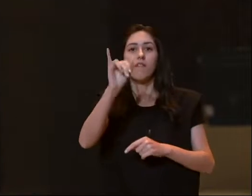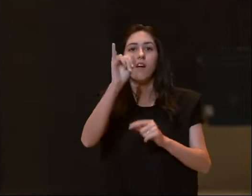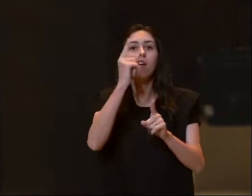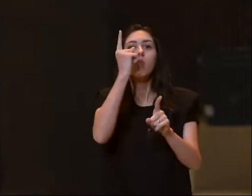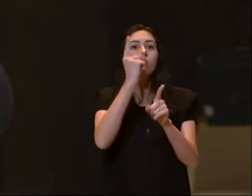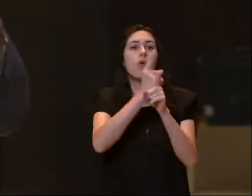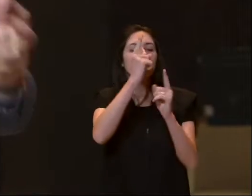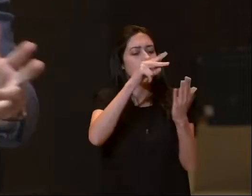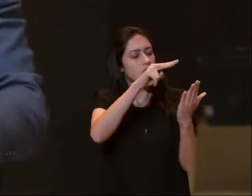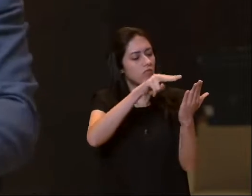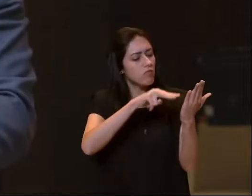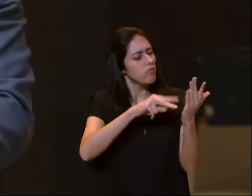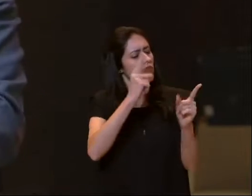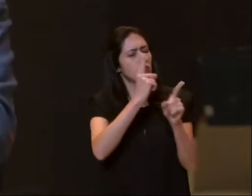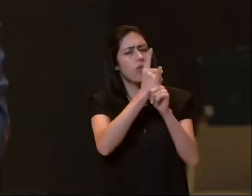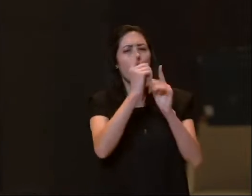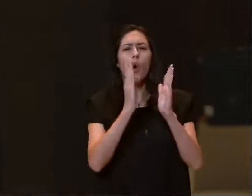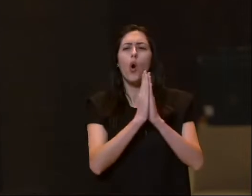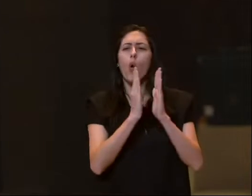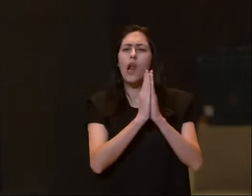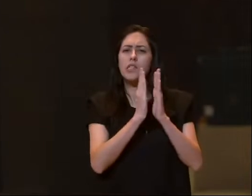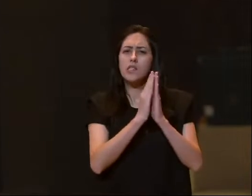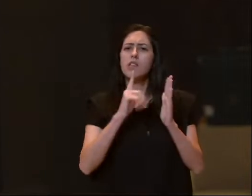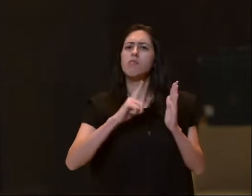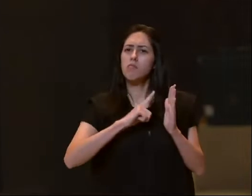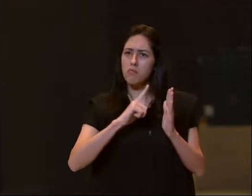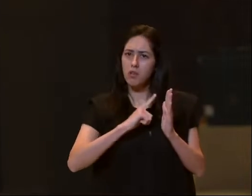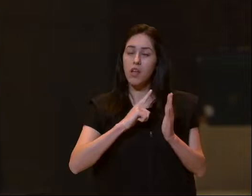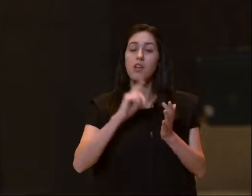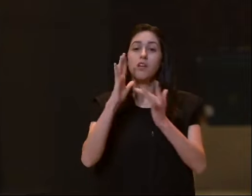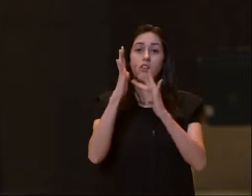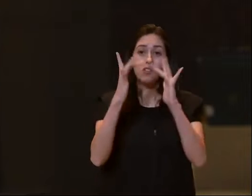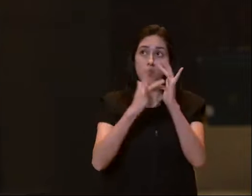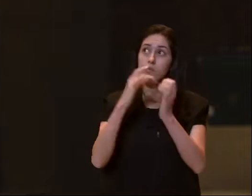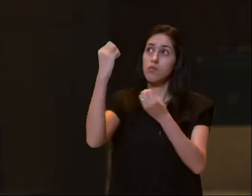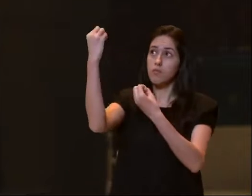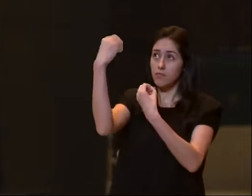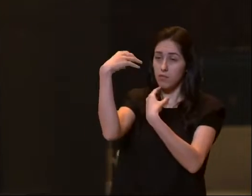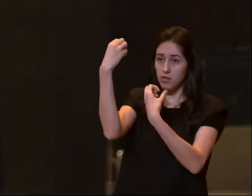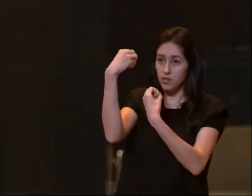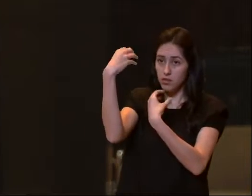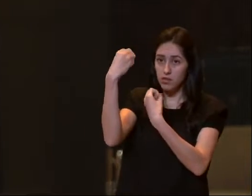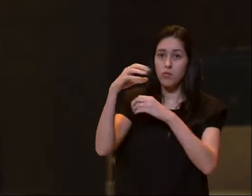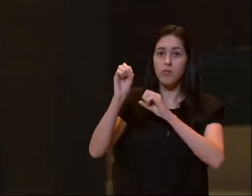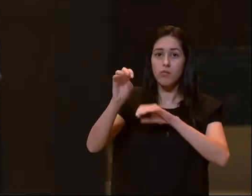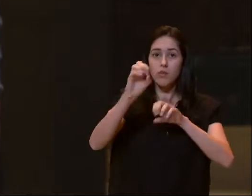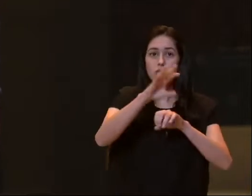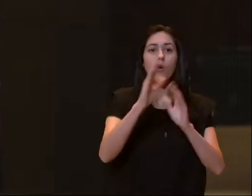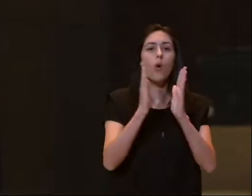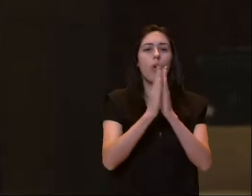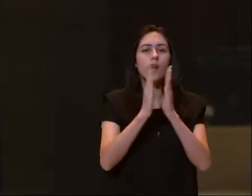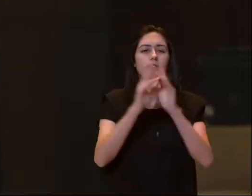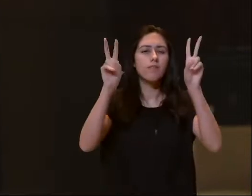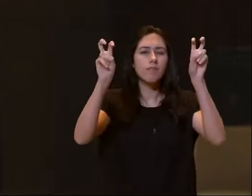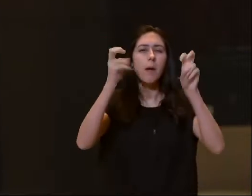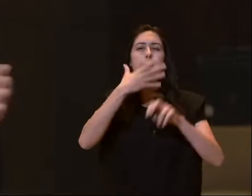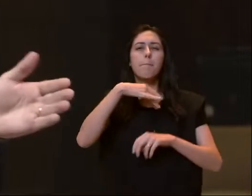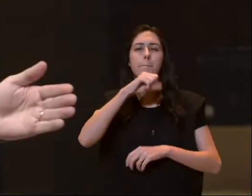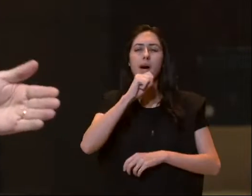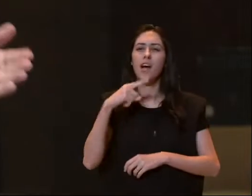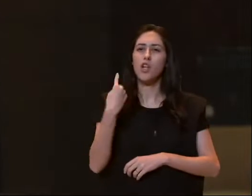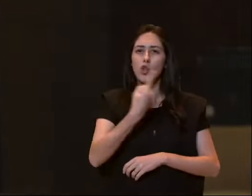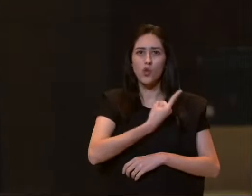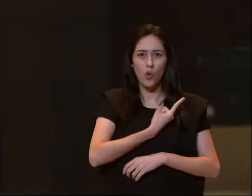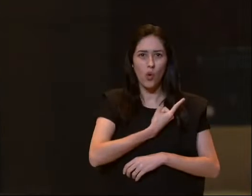algumas orações escritas na Bíblia. Jesus nos ensinou uma oração, que é o Pai Nosso, quando ele